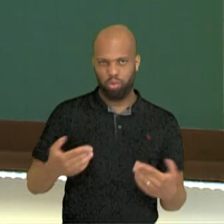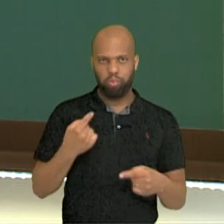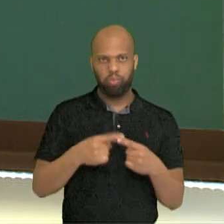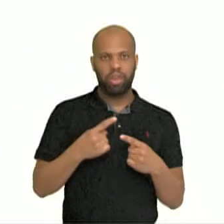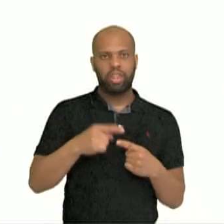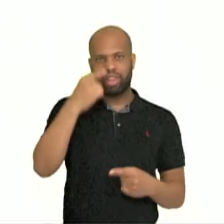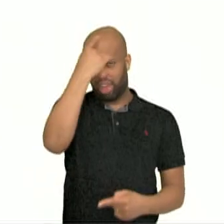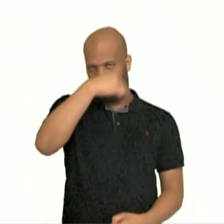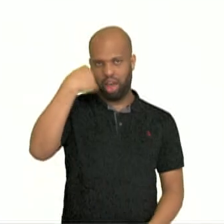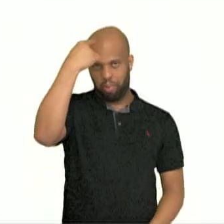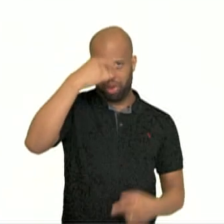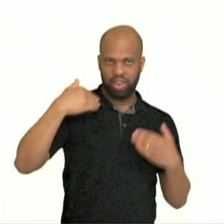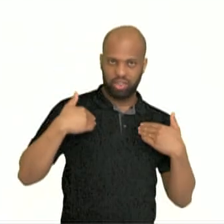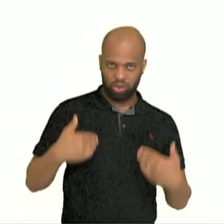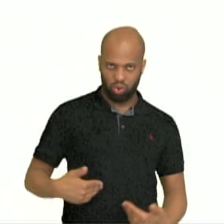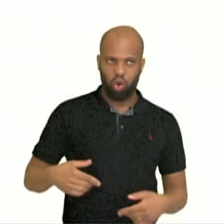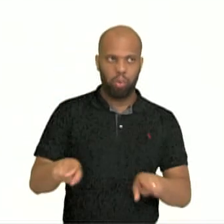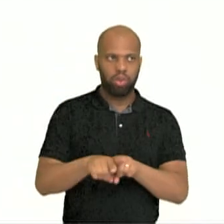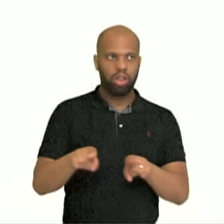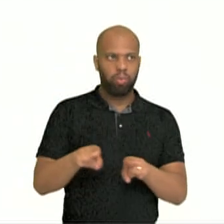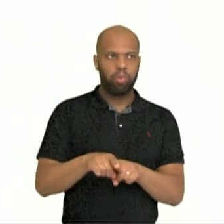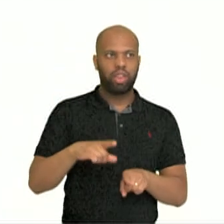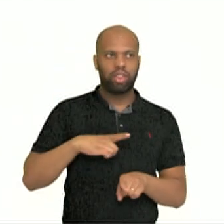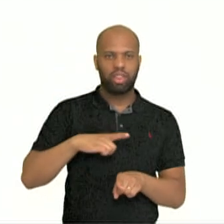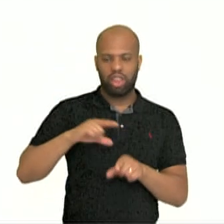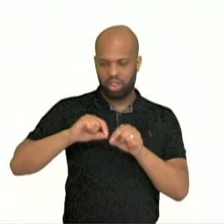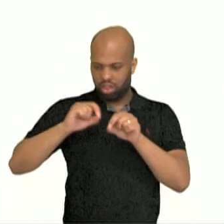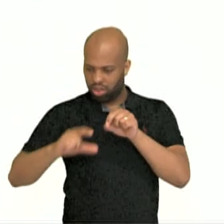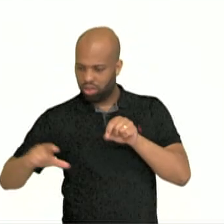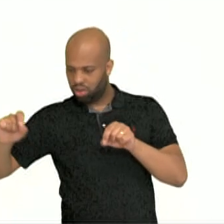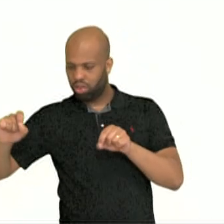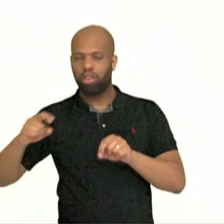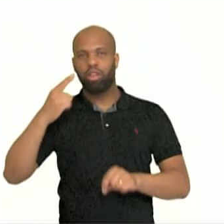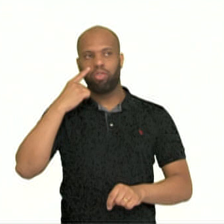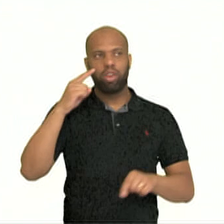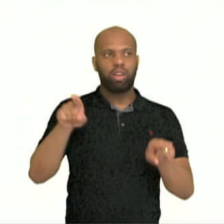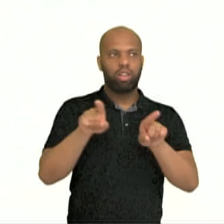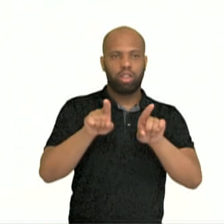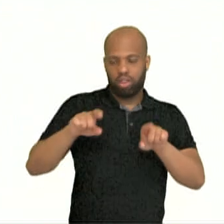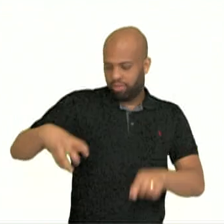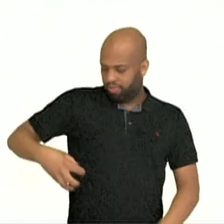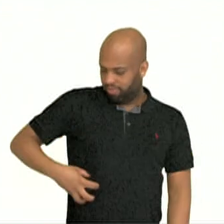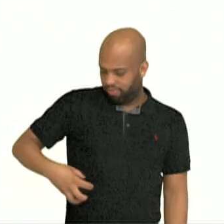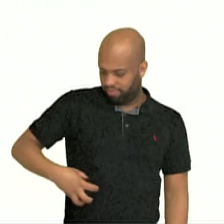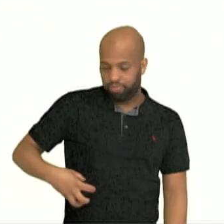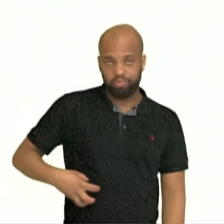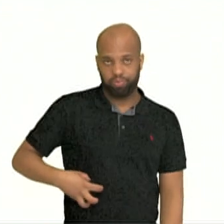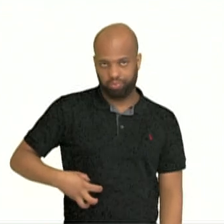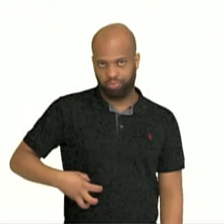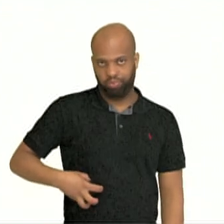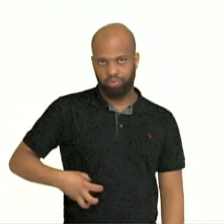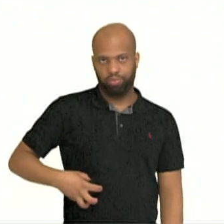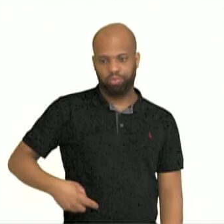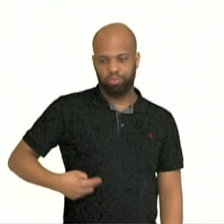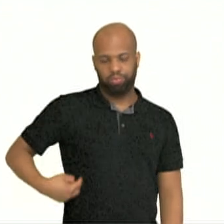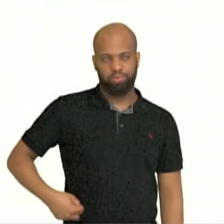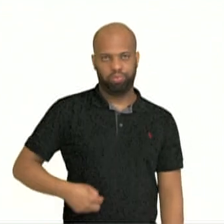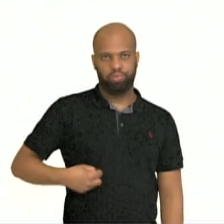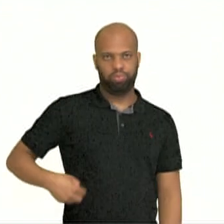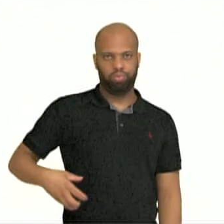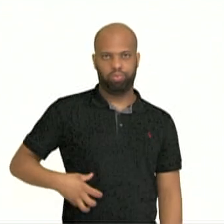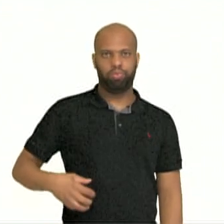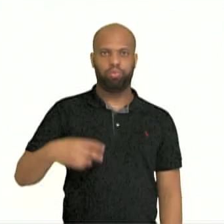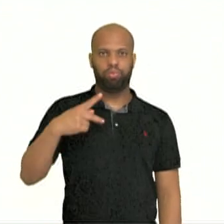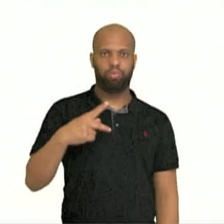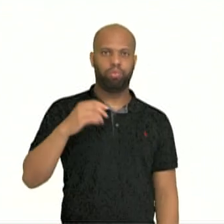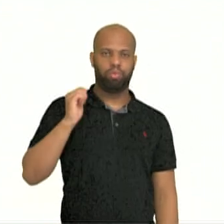corpinho alongado, a cabeça que é maior, o corpo e a cauda. E o pâncreas, ele fica entre o baço e o